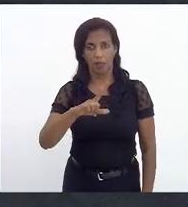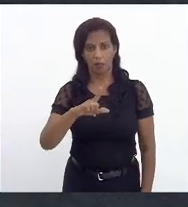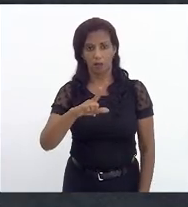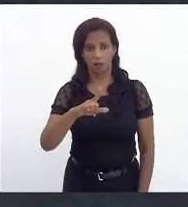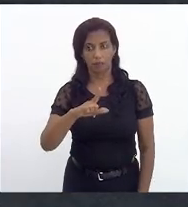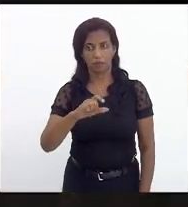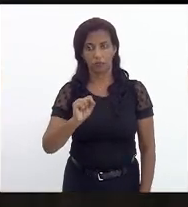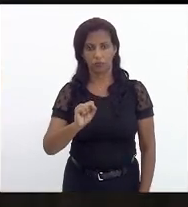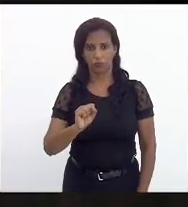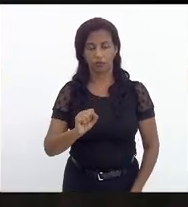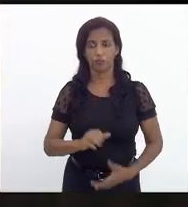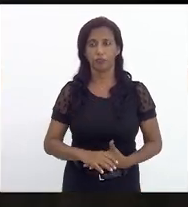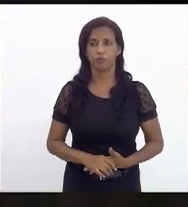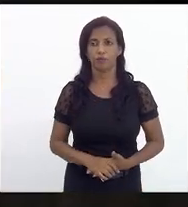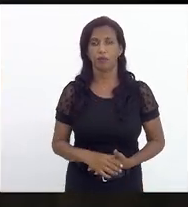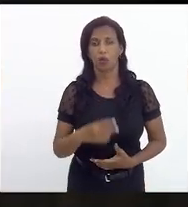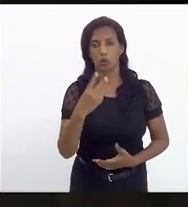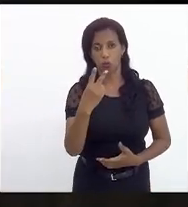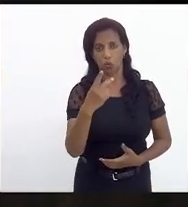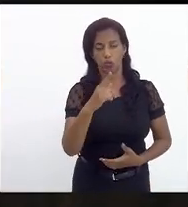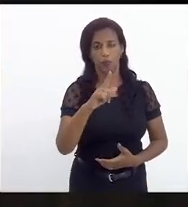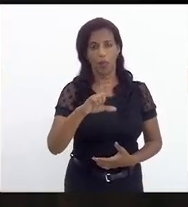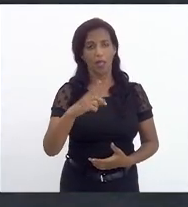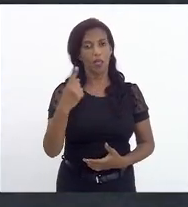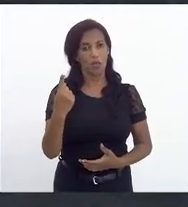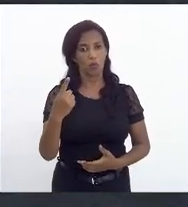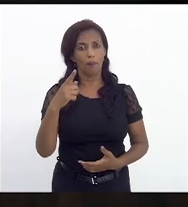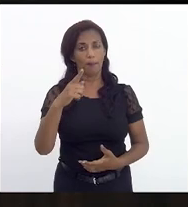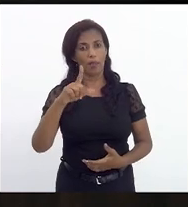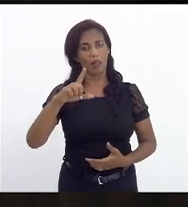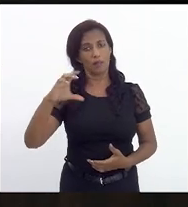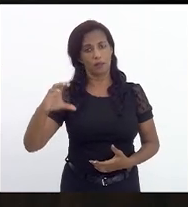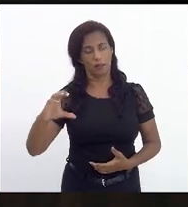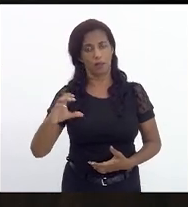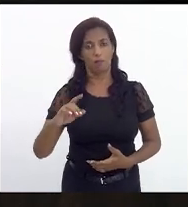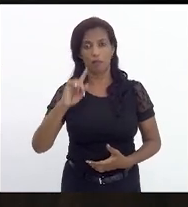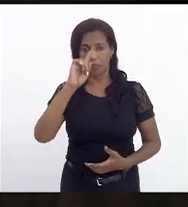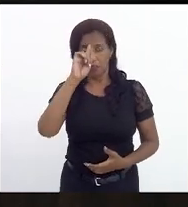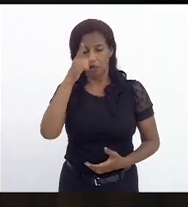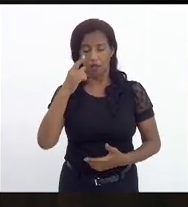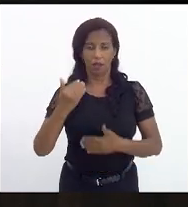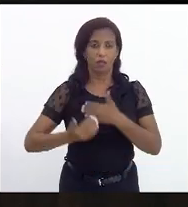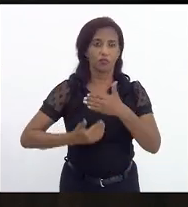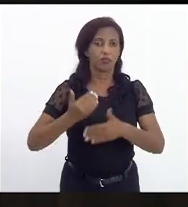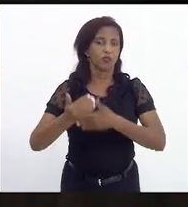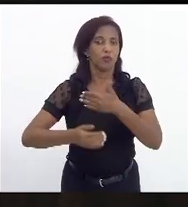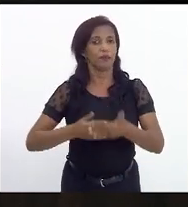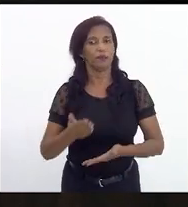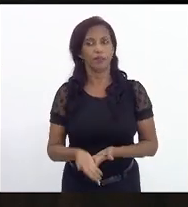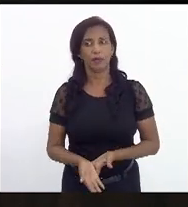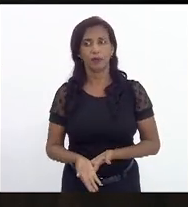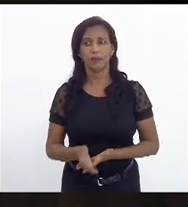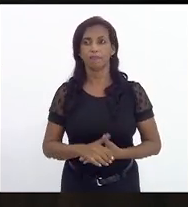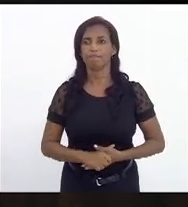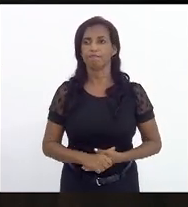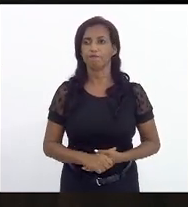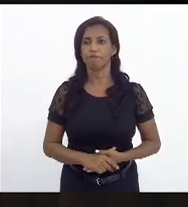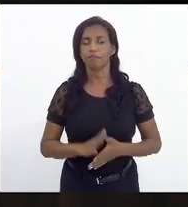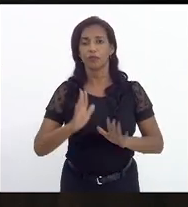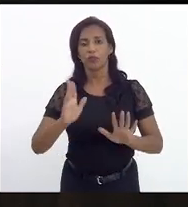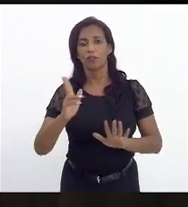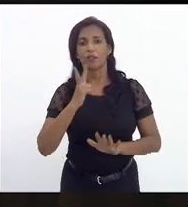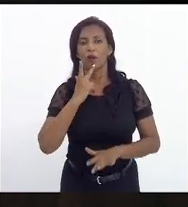PLs. Duas PLs e um PLC. Sim. Mas a ideia é que a gente possa avançar um pouco mais. Mas já eu diria